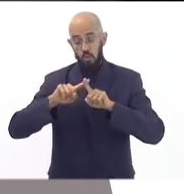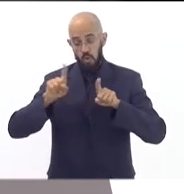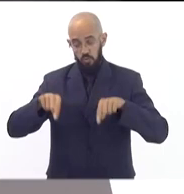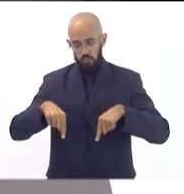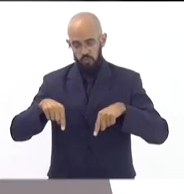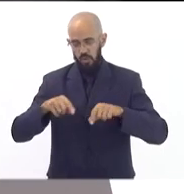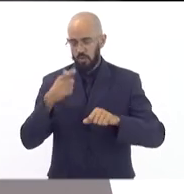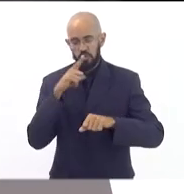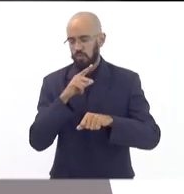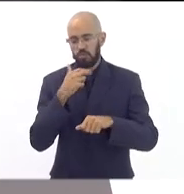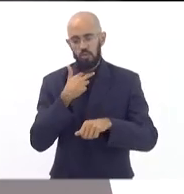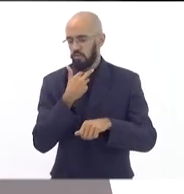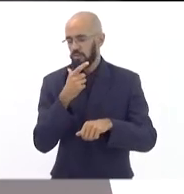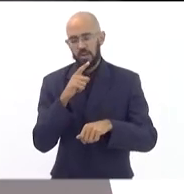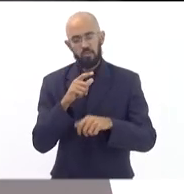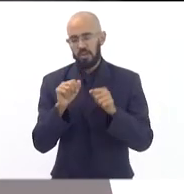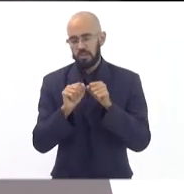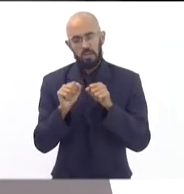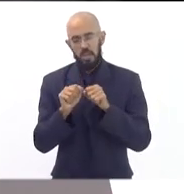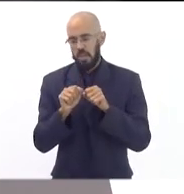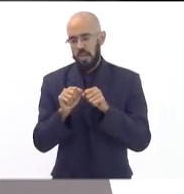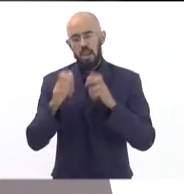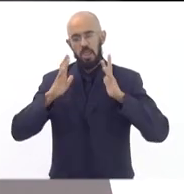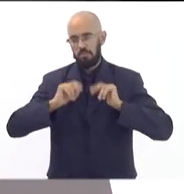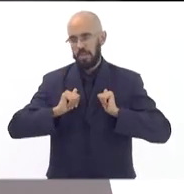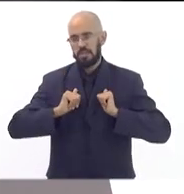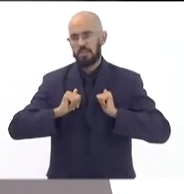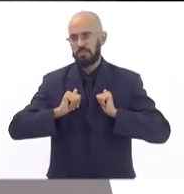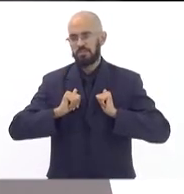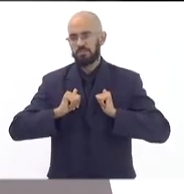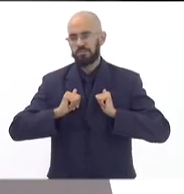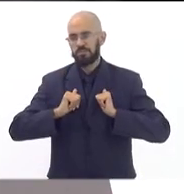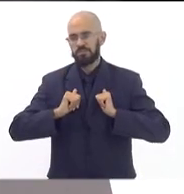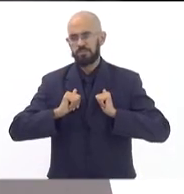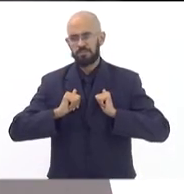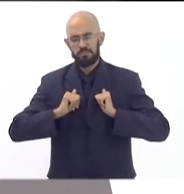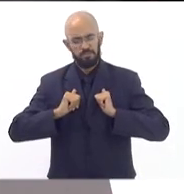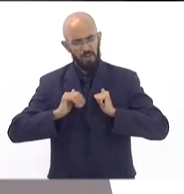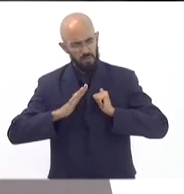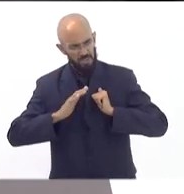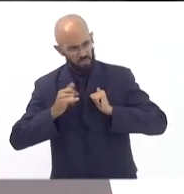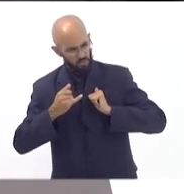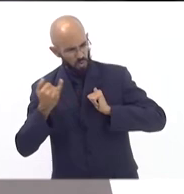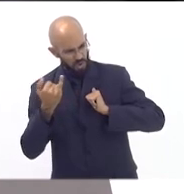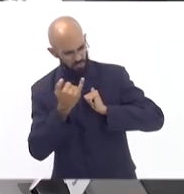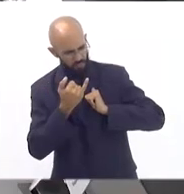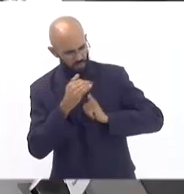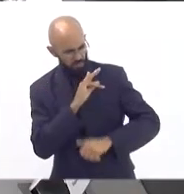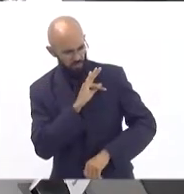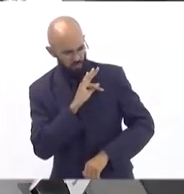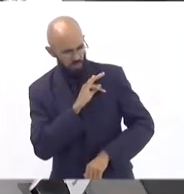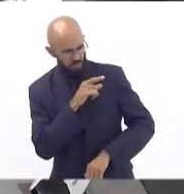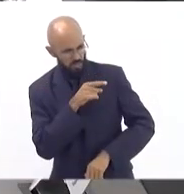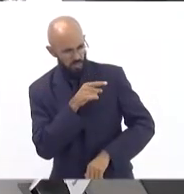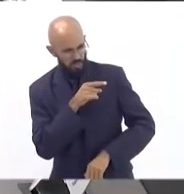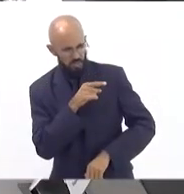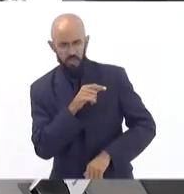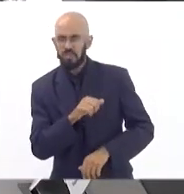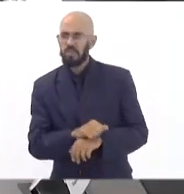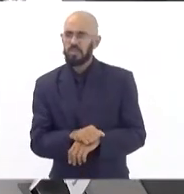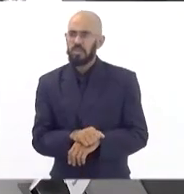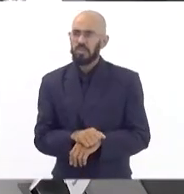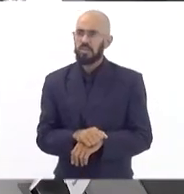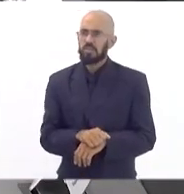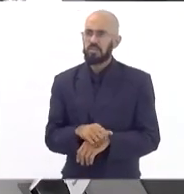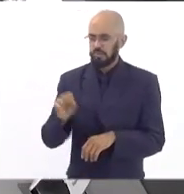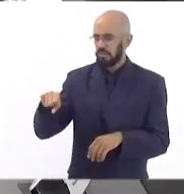funcionário não pode fazer a Capina naquele local só Informa a polícia militar EA civil sem o